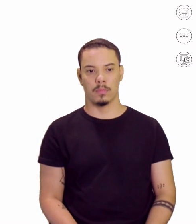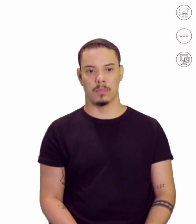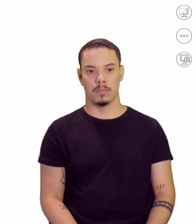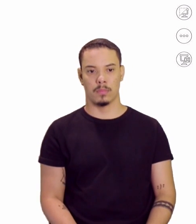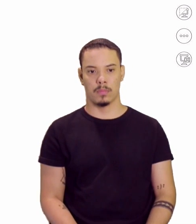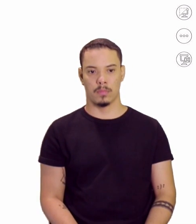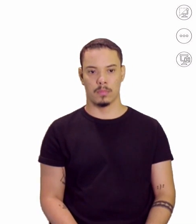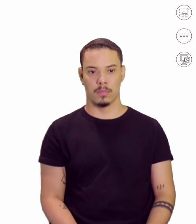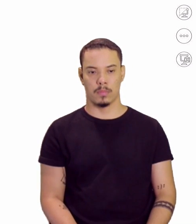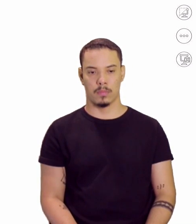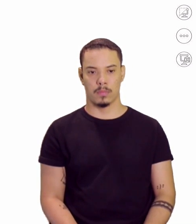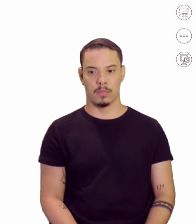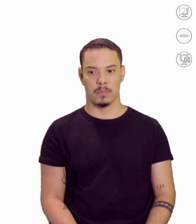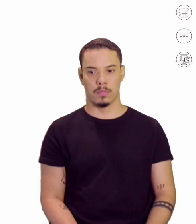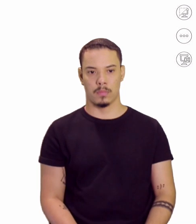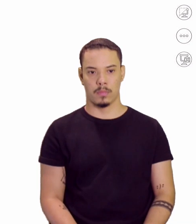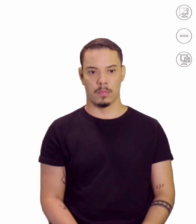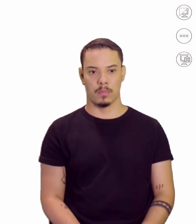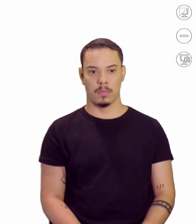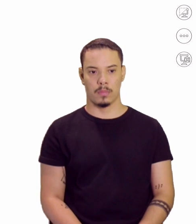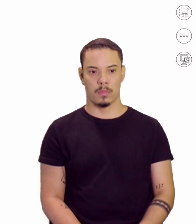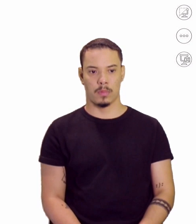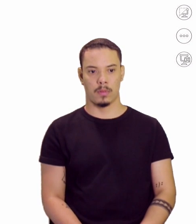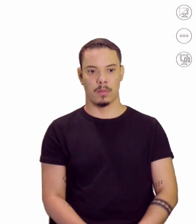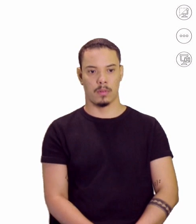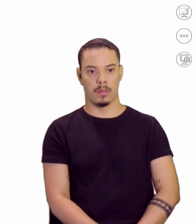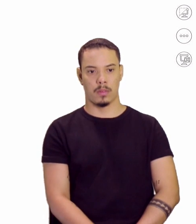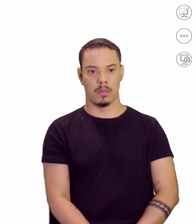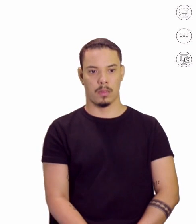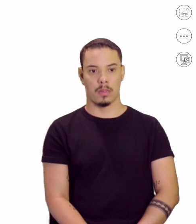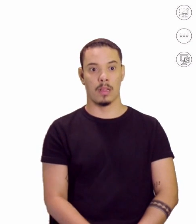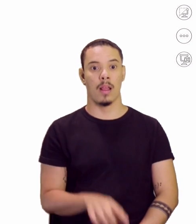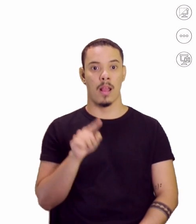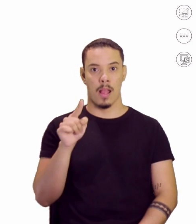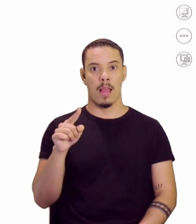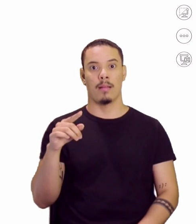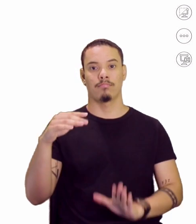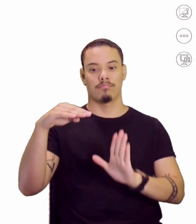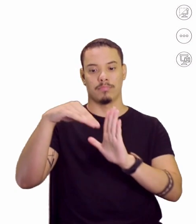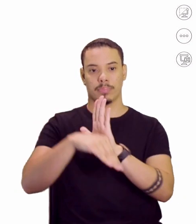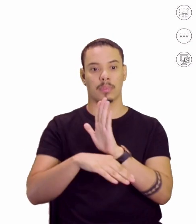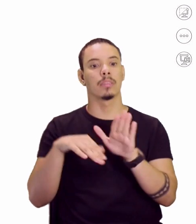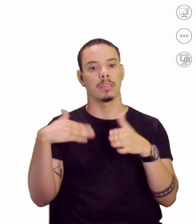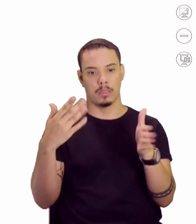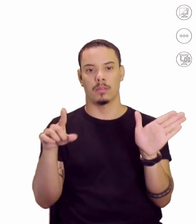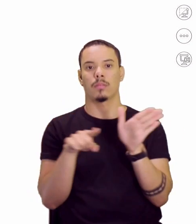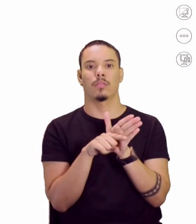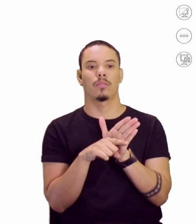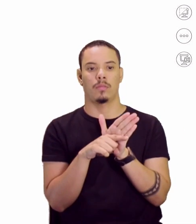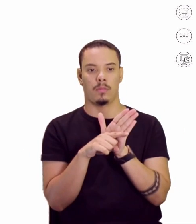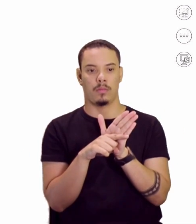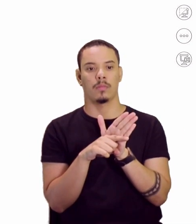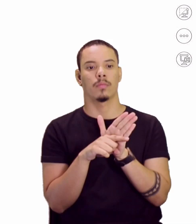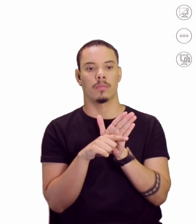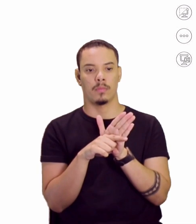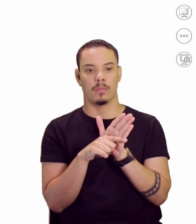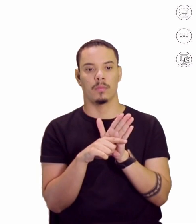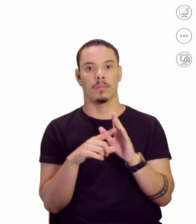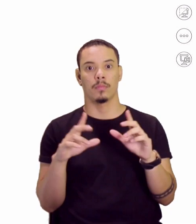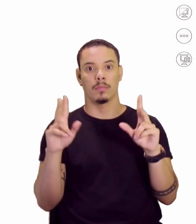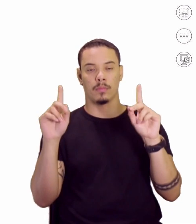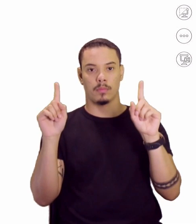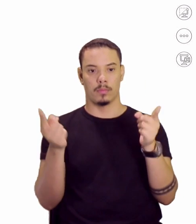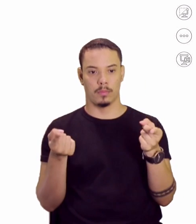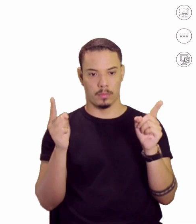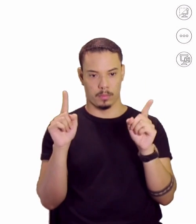uma aceleração com valor negativo, né? Ela está desacelerando, tá, pessoal? Olha só ali, ó, só para... Em módulo, ela